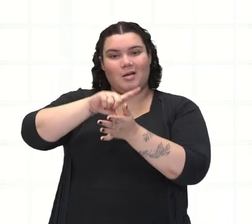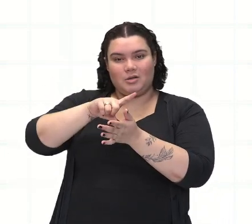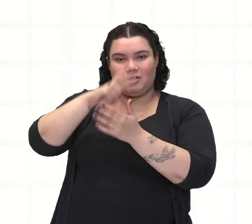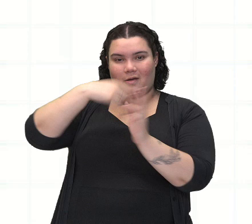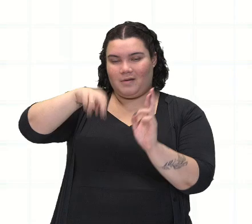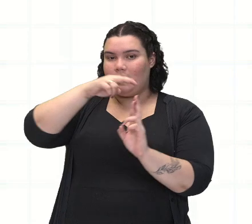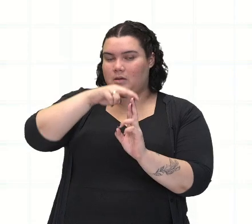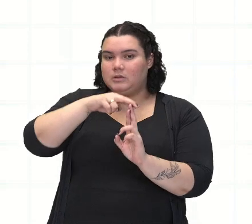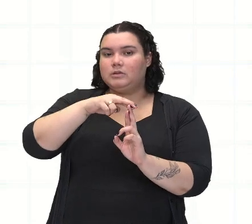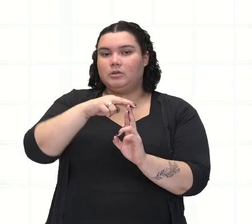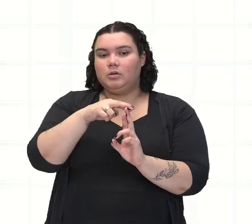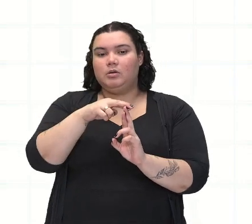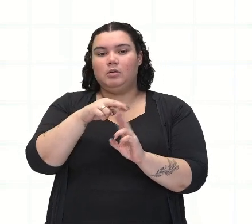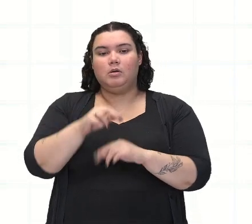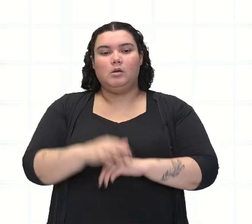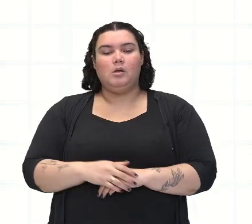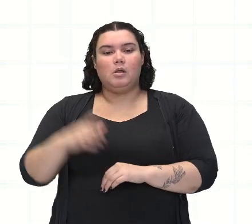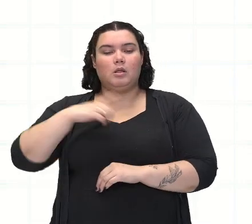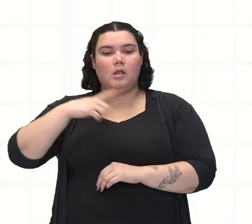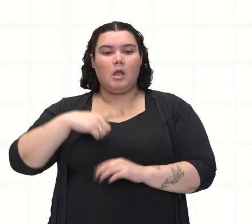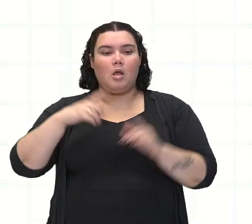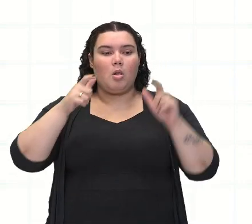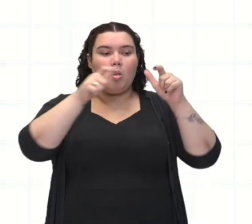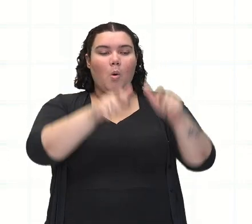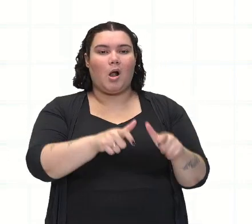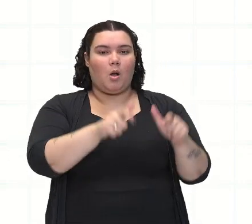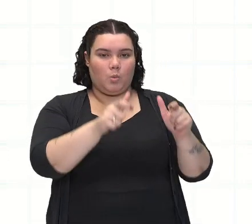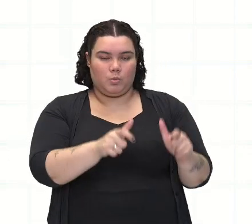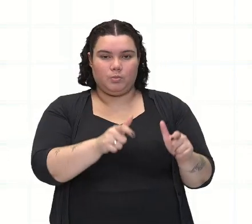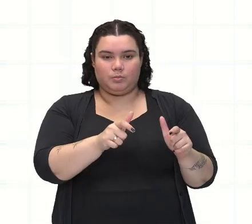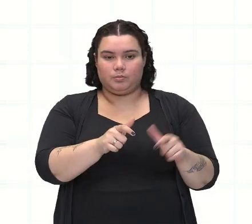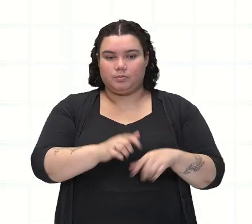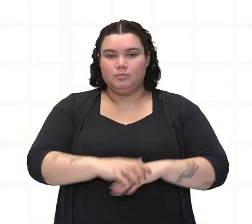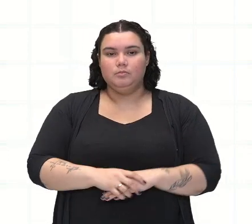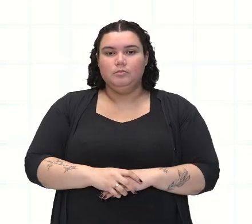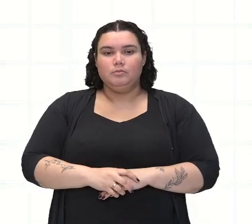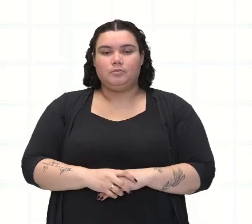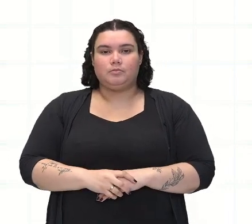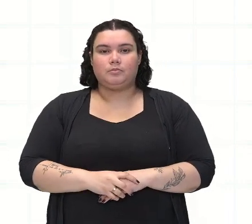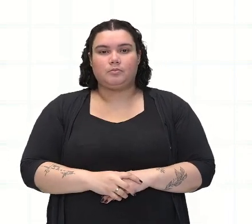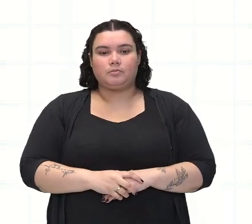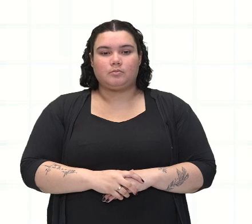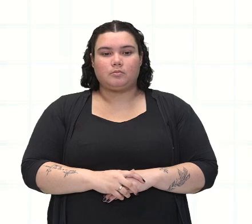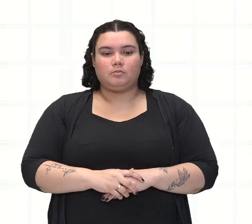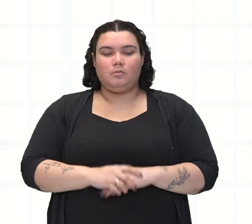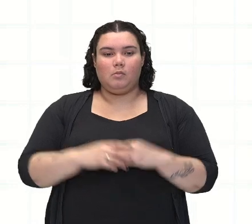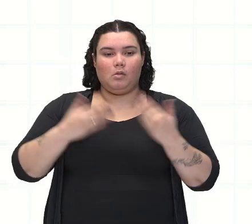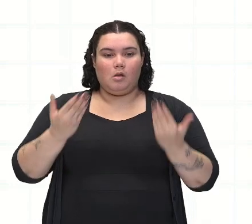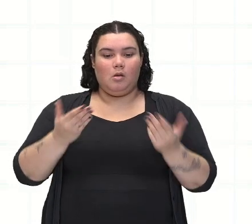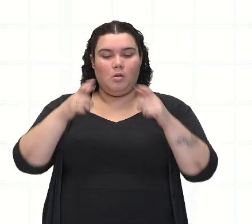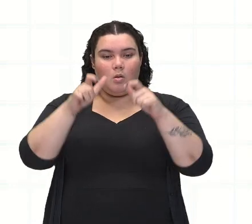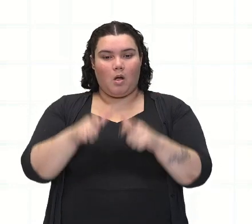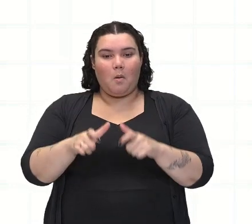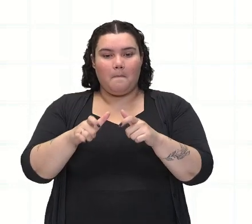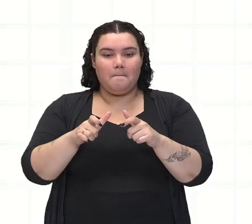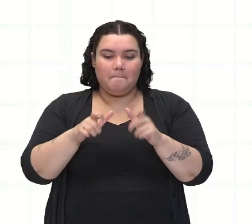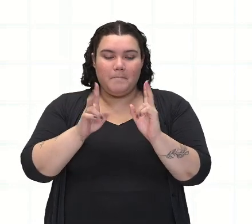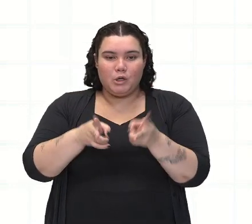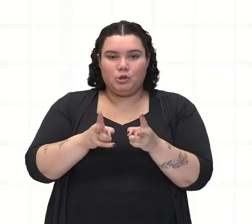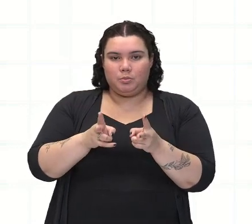antecedente, ou seja, a palavra que vem antes, traz uma ideia de lugar e de um lugar fixo,